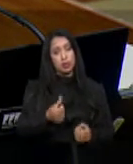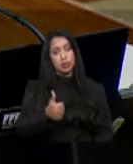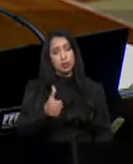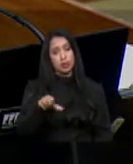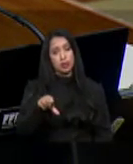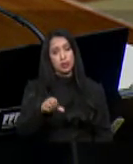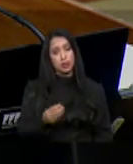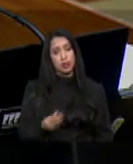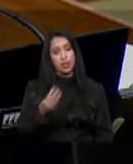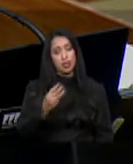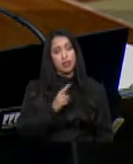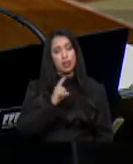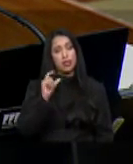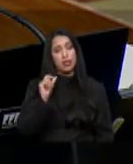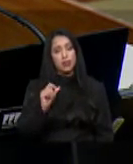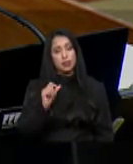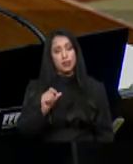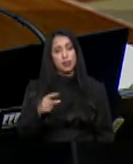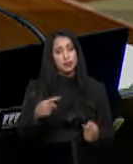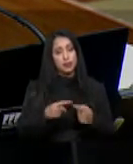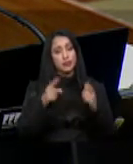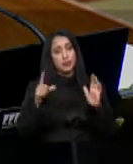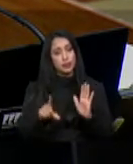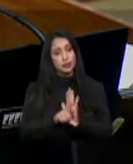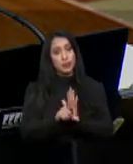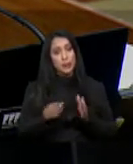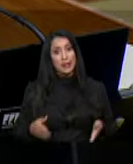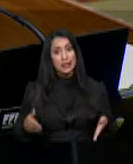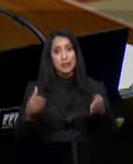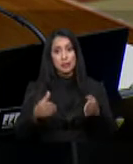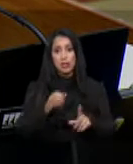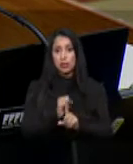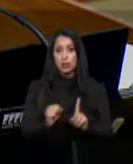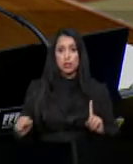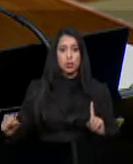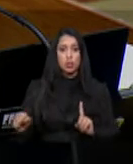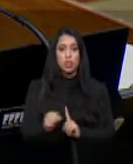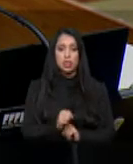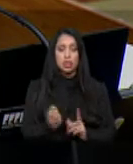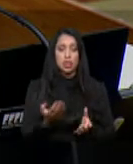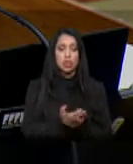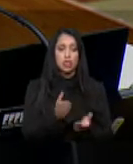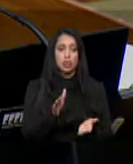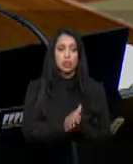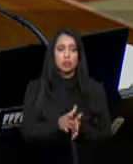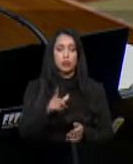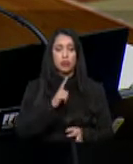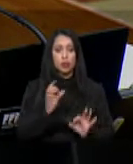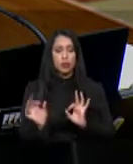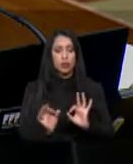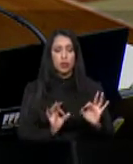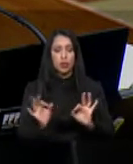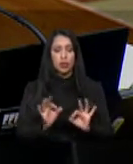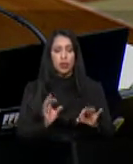193, a exigir, na forma da lei, a participação da sociedade nos processos de formulação, monitoramento,